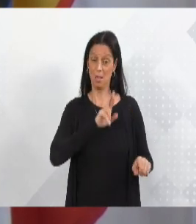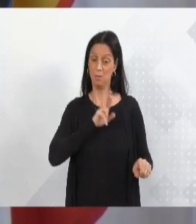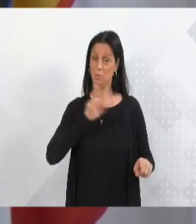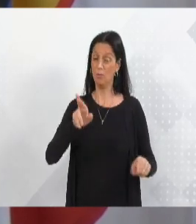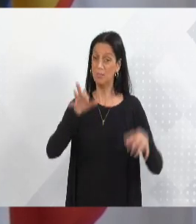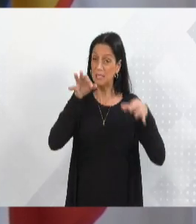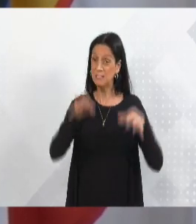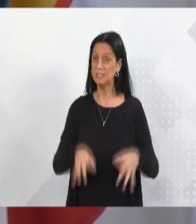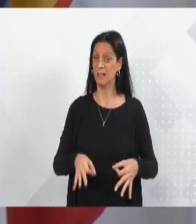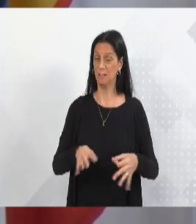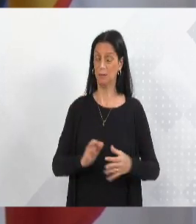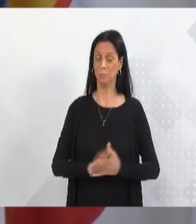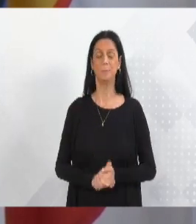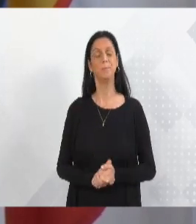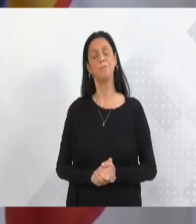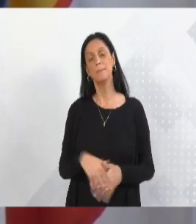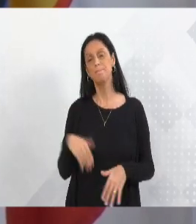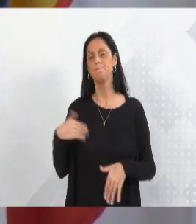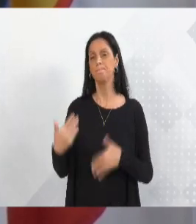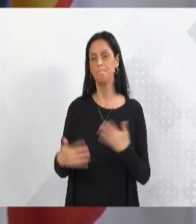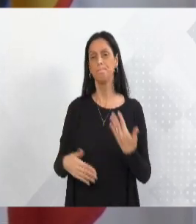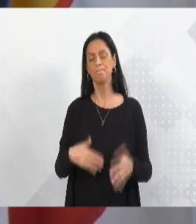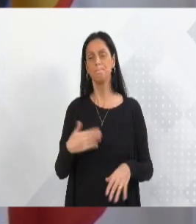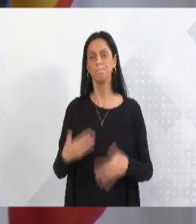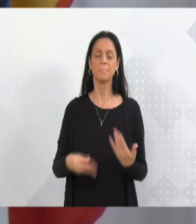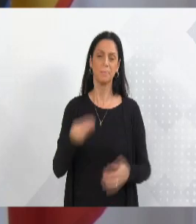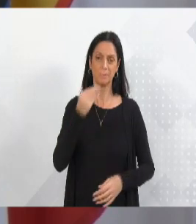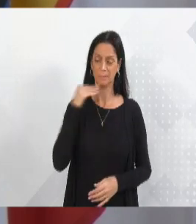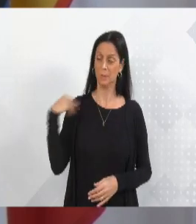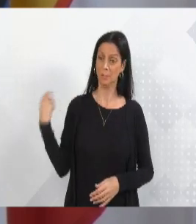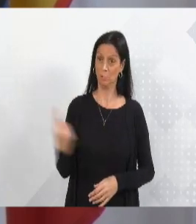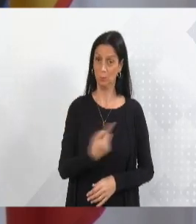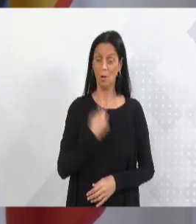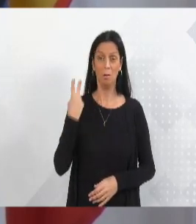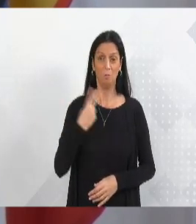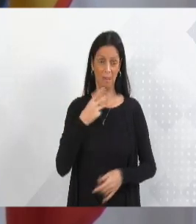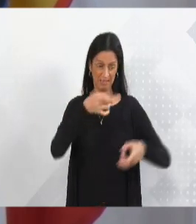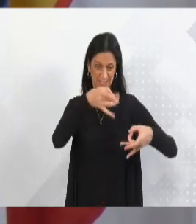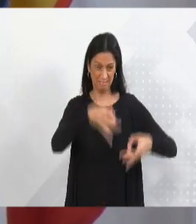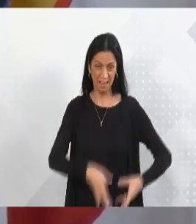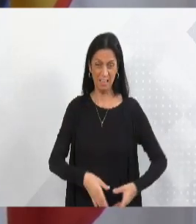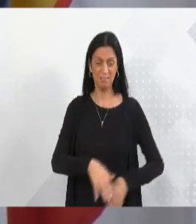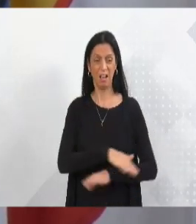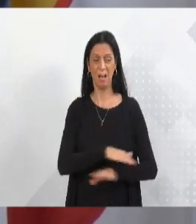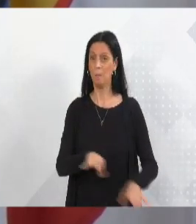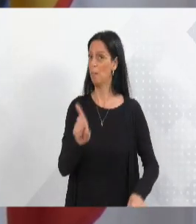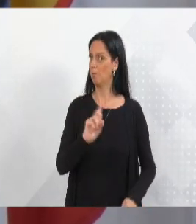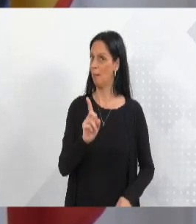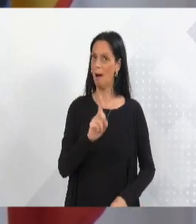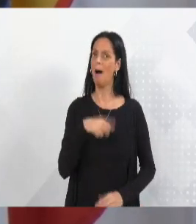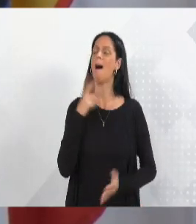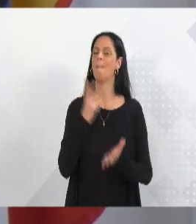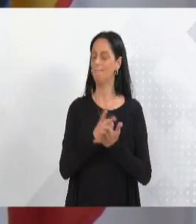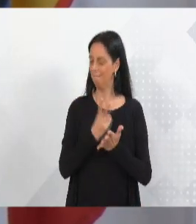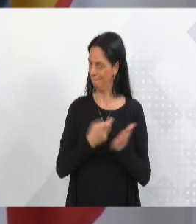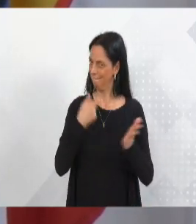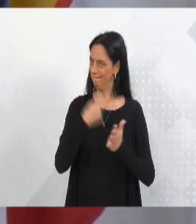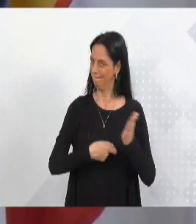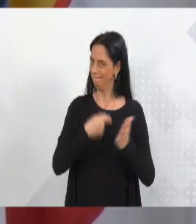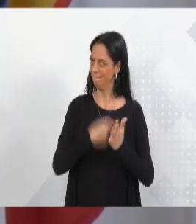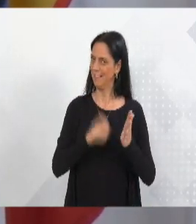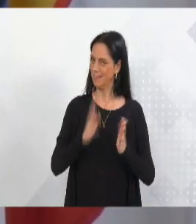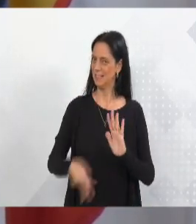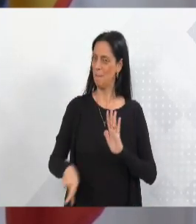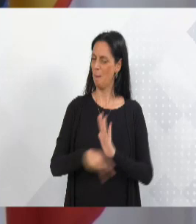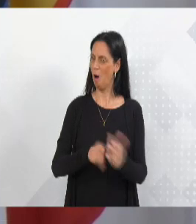oportuno. Obviamente que nós, enquanto parlamentares, não desistimos da coisa tão facilmente. Isso está no DNA de